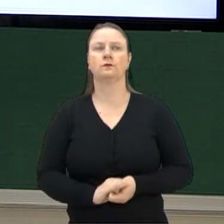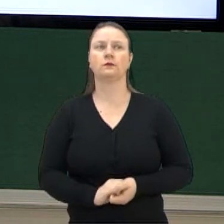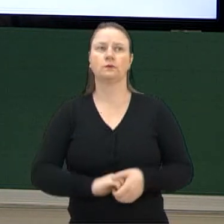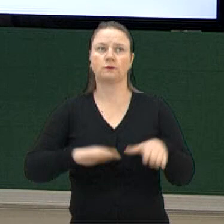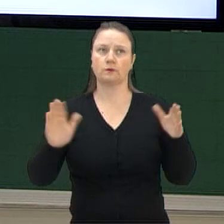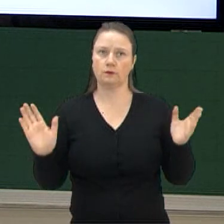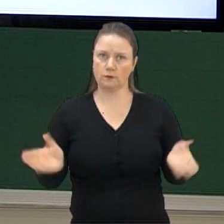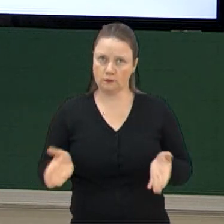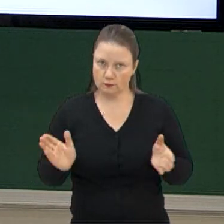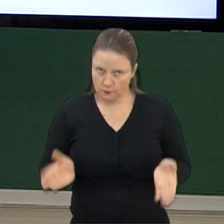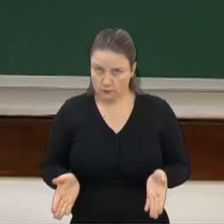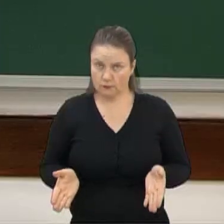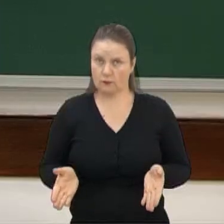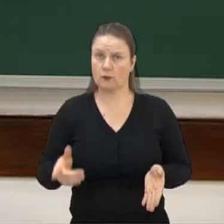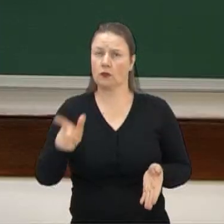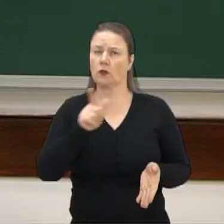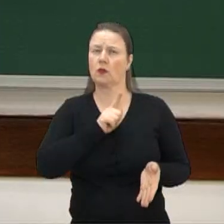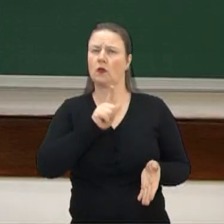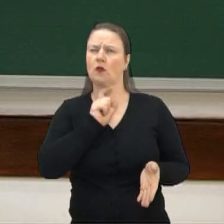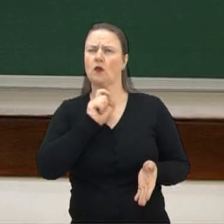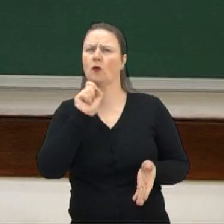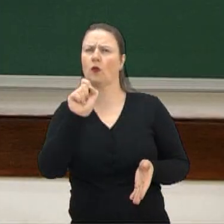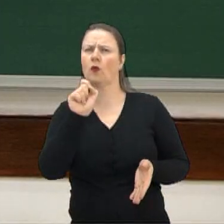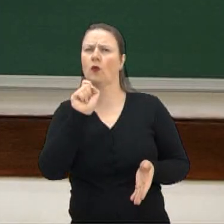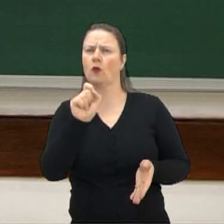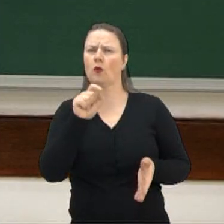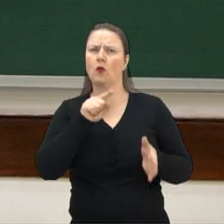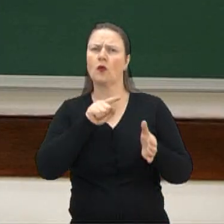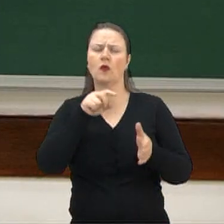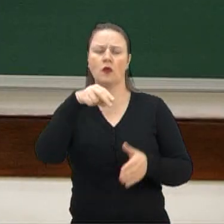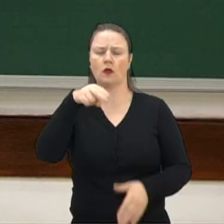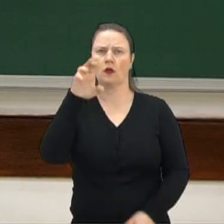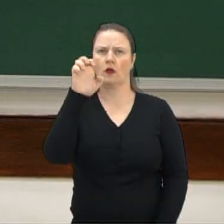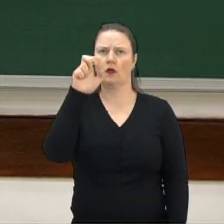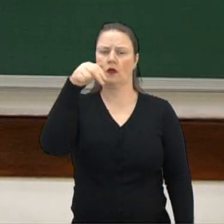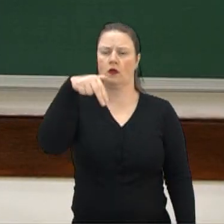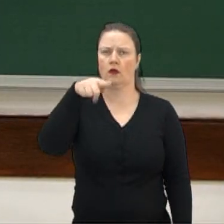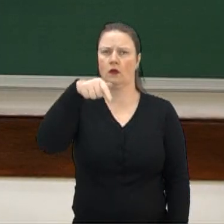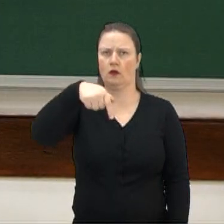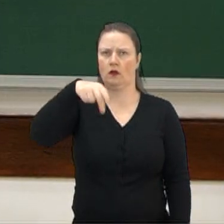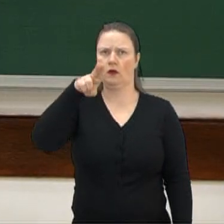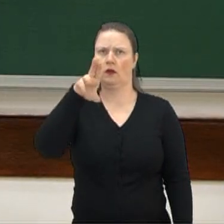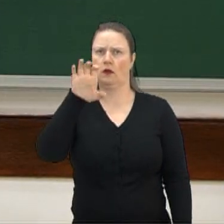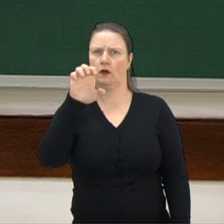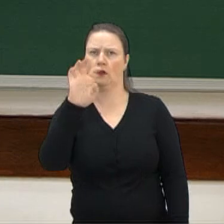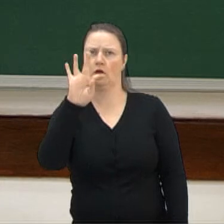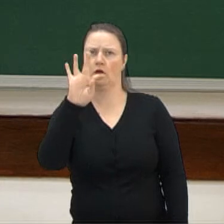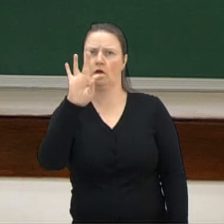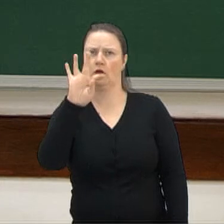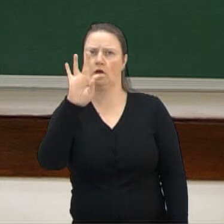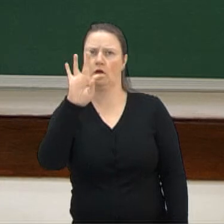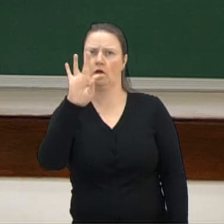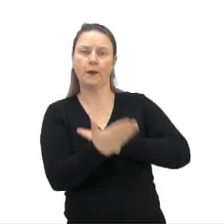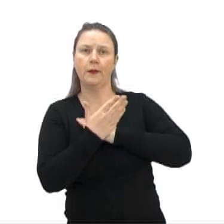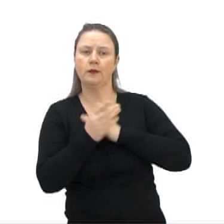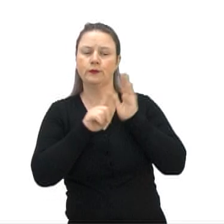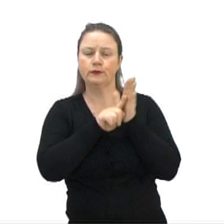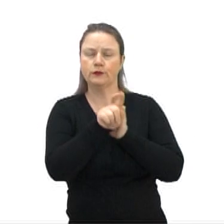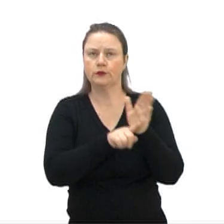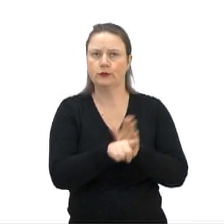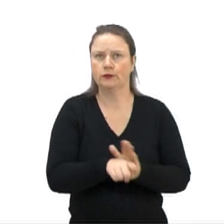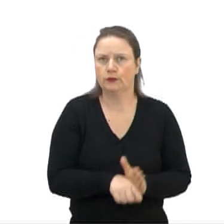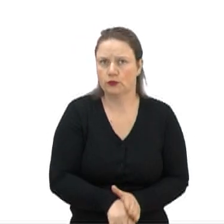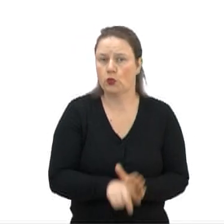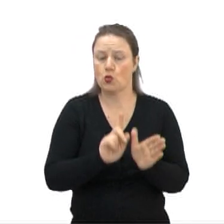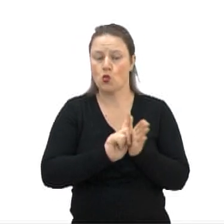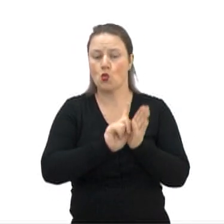Para isso, eu tenho uma enquete. A enquete, o que é a enquete? Que me ajuda na pesquisa. A enquete é um subgênero